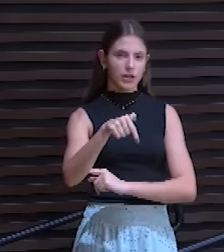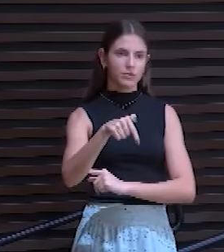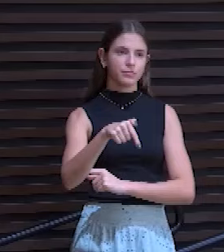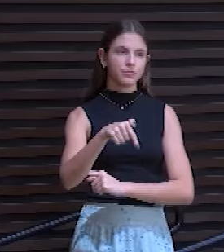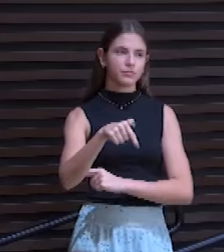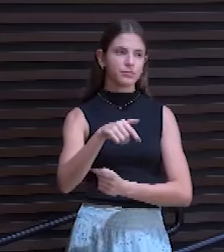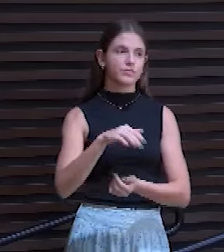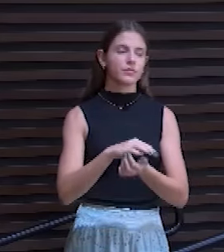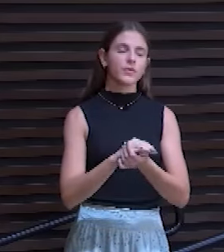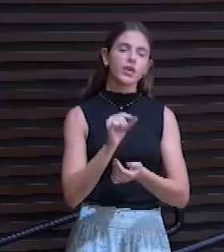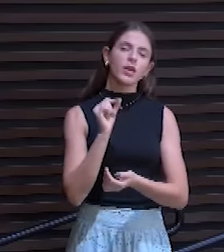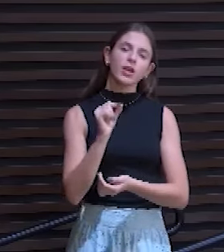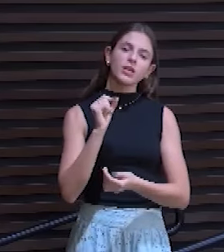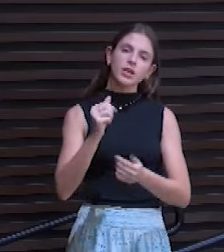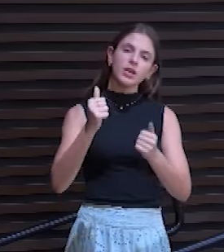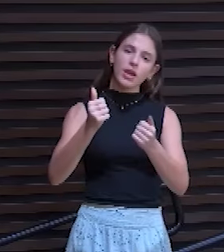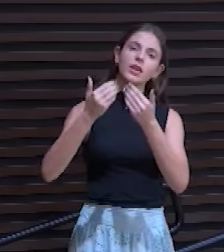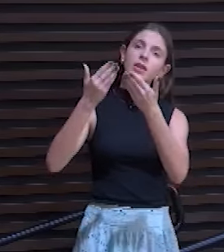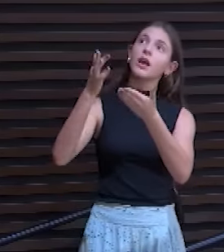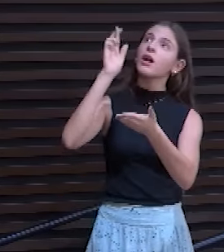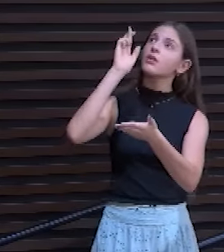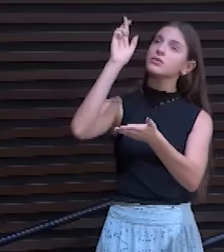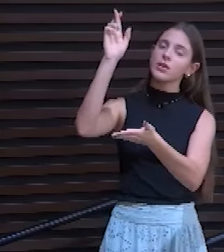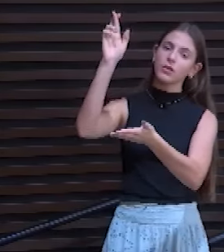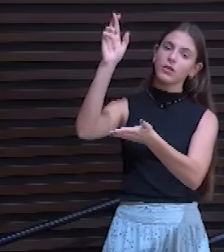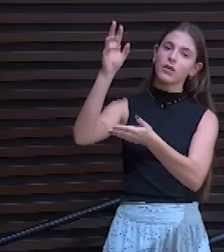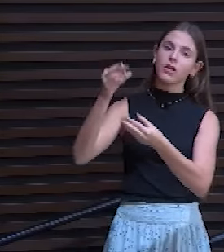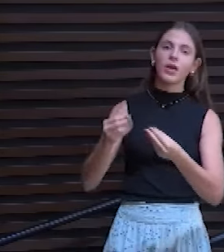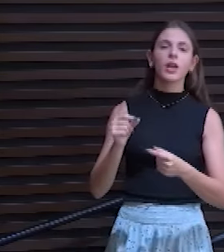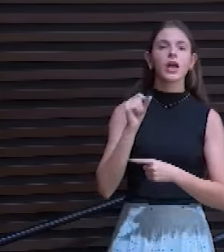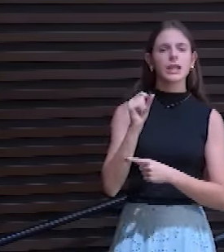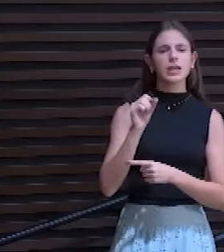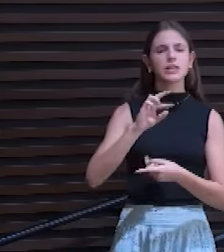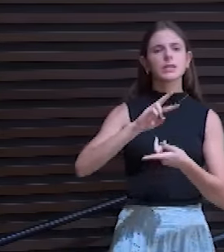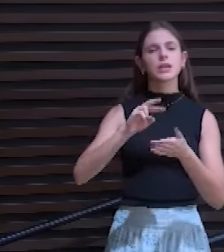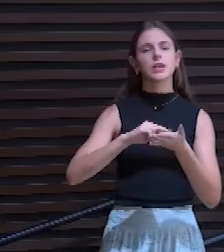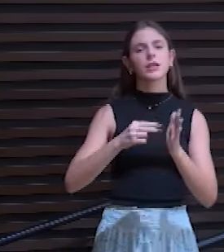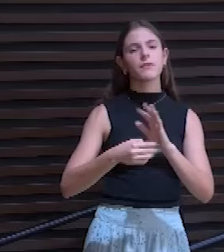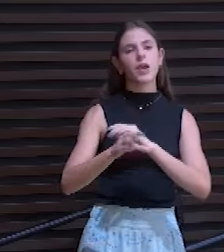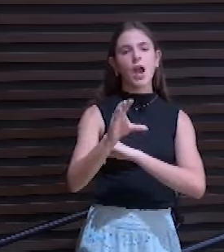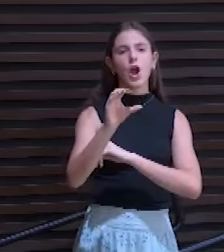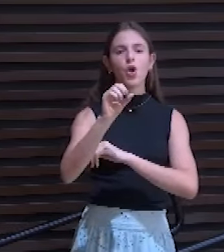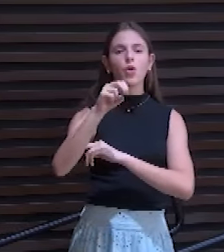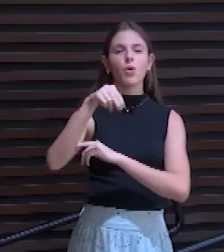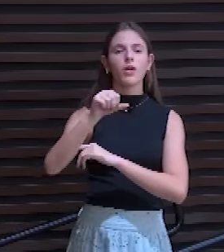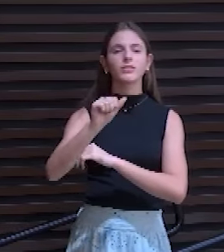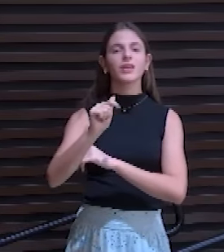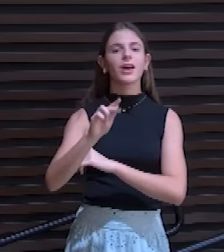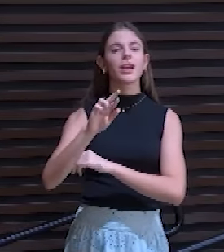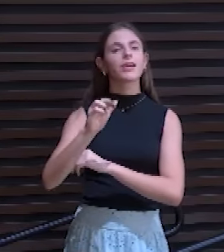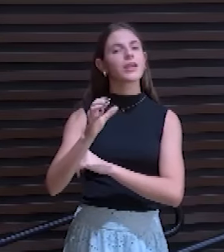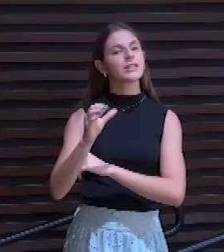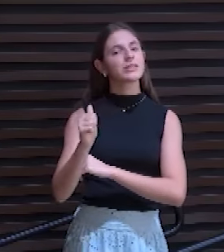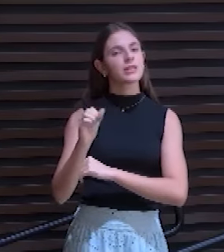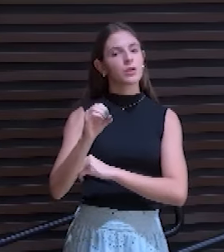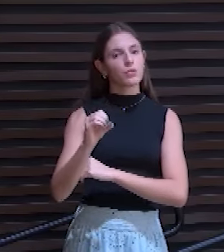O que é consagrar? O que é consagração? É devolver a Deus uma posse que não é